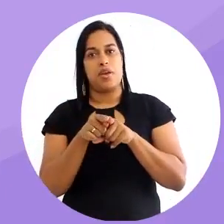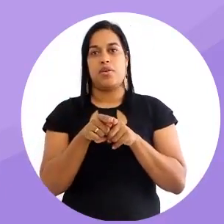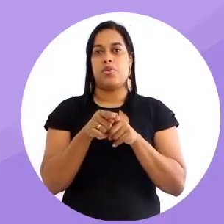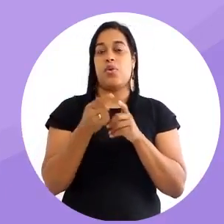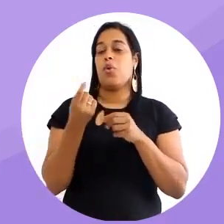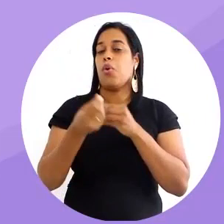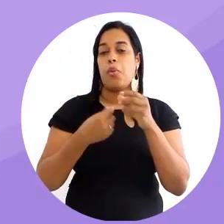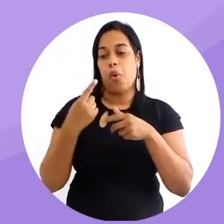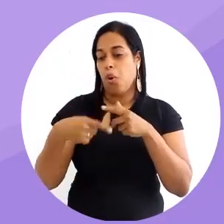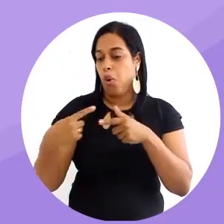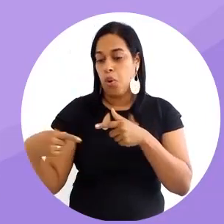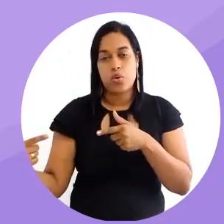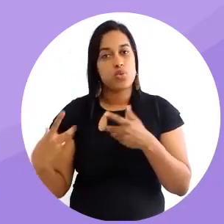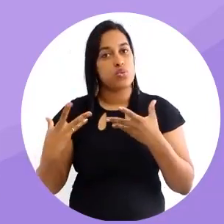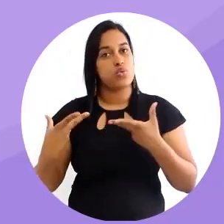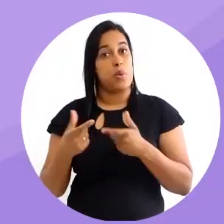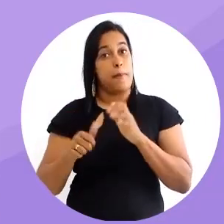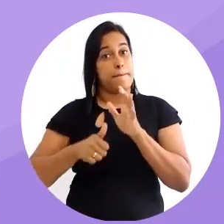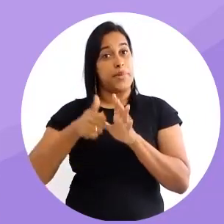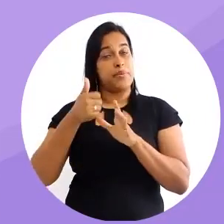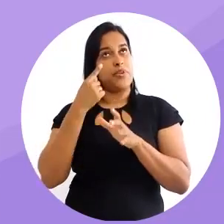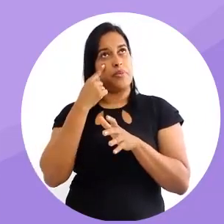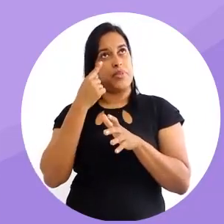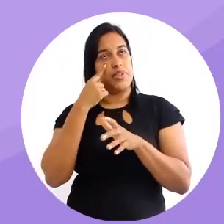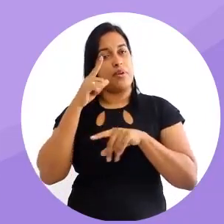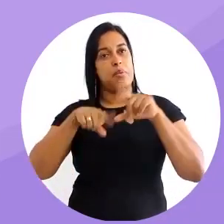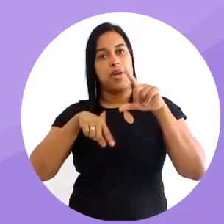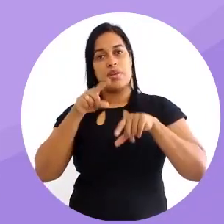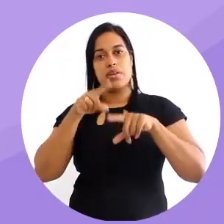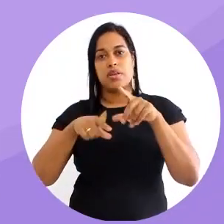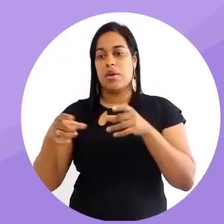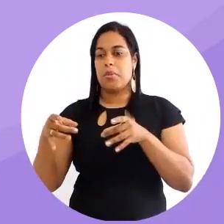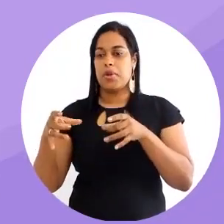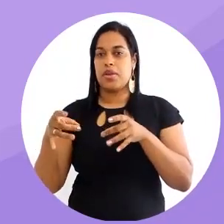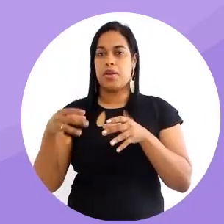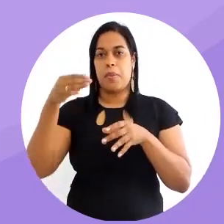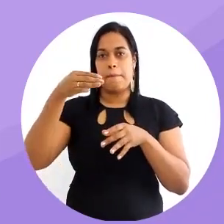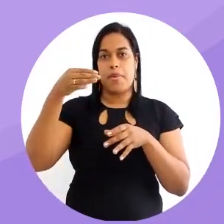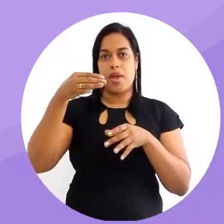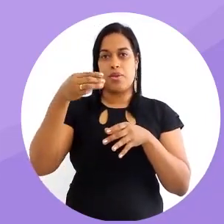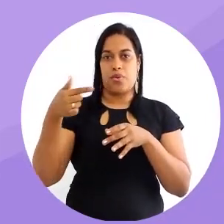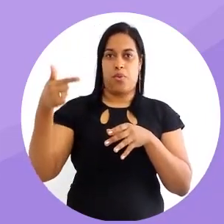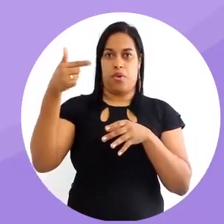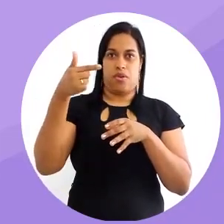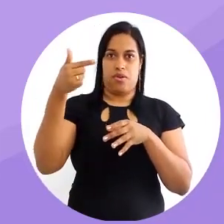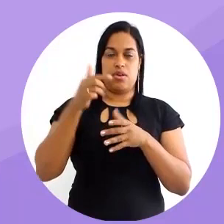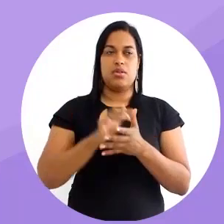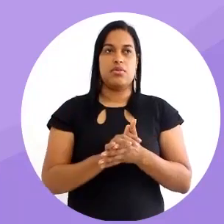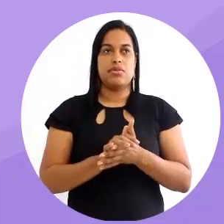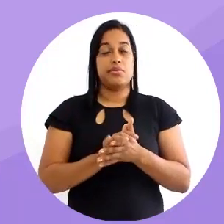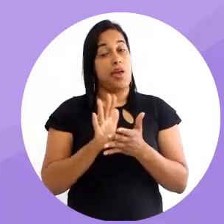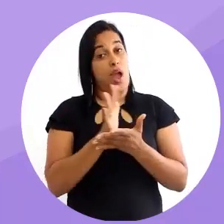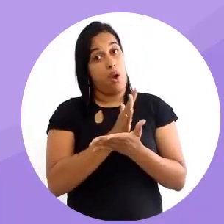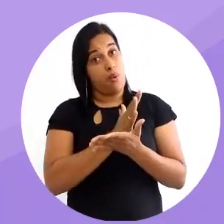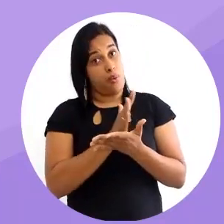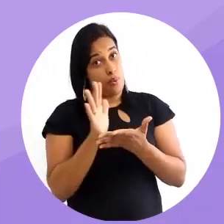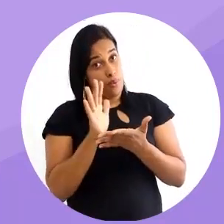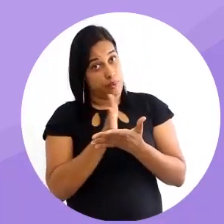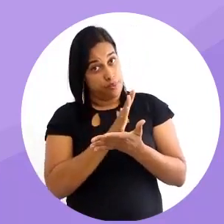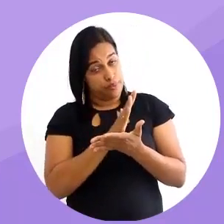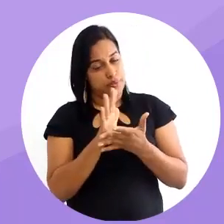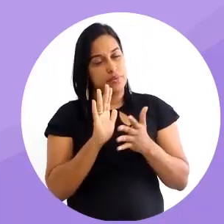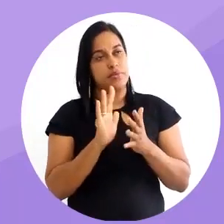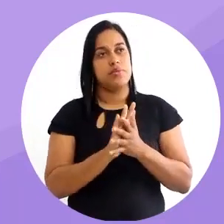lata, por rolo, ok? Primeiro vamos falar com relação ao material que é vendido por metro quadrado. Na maioria dos